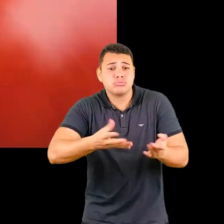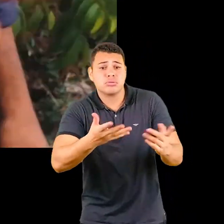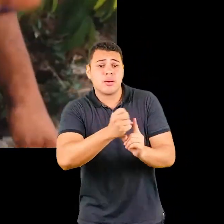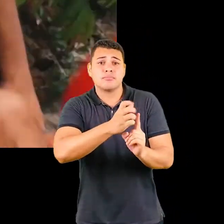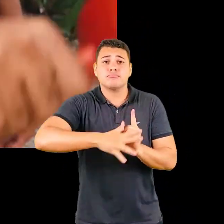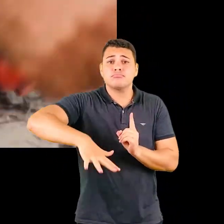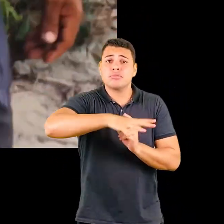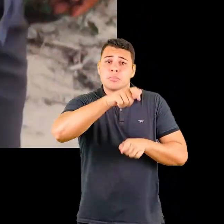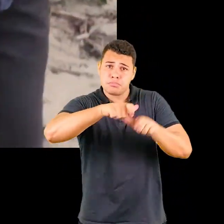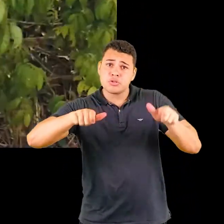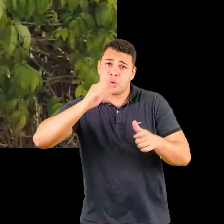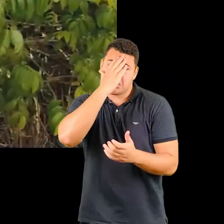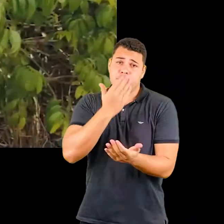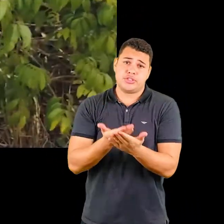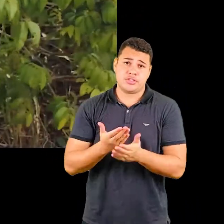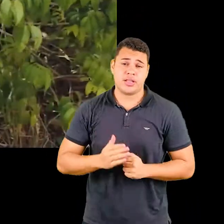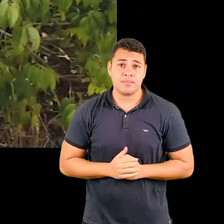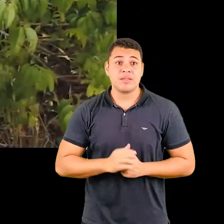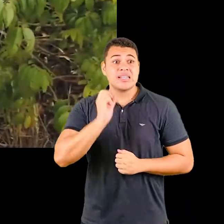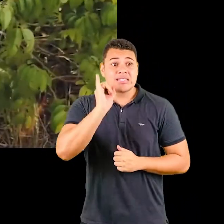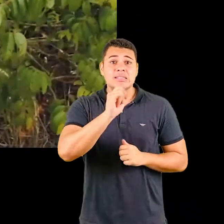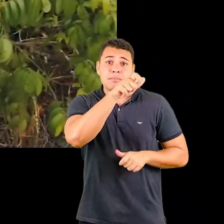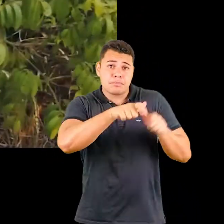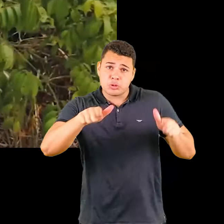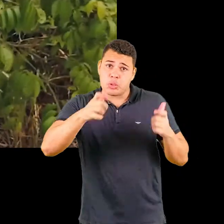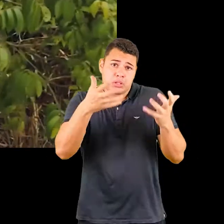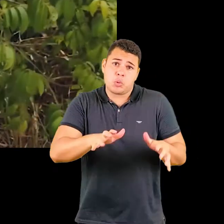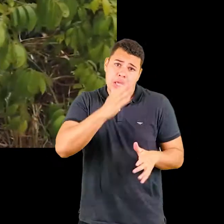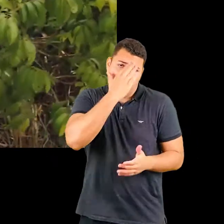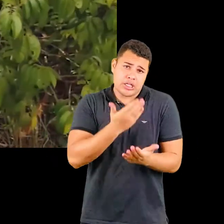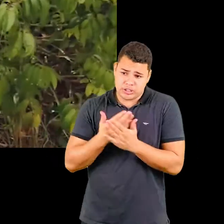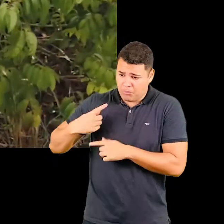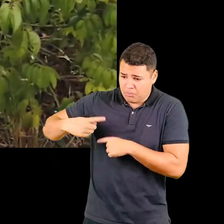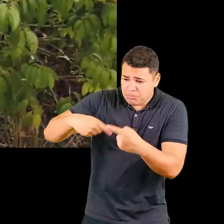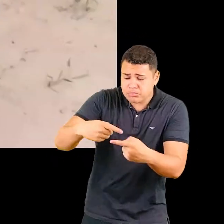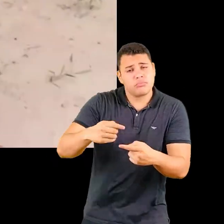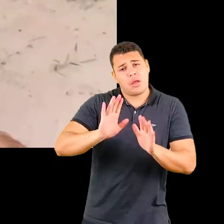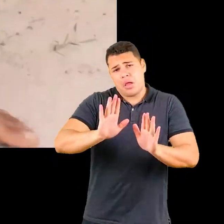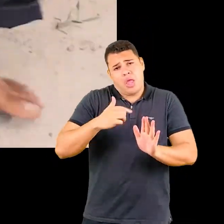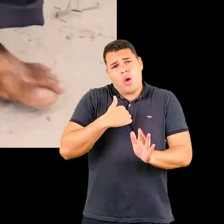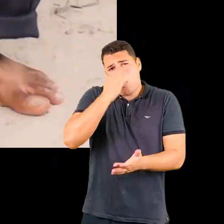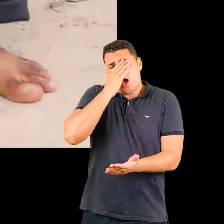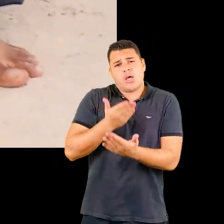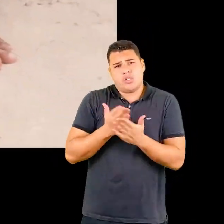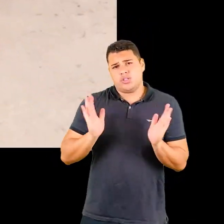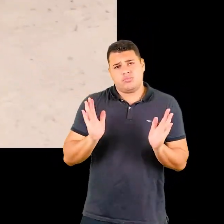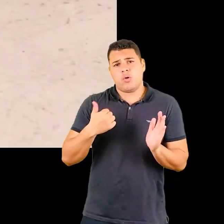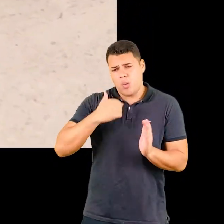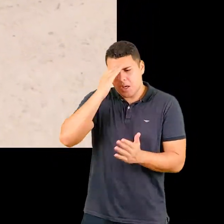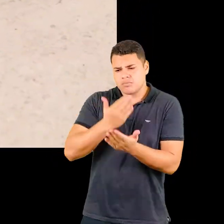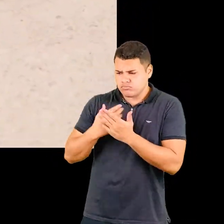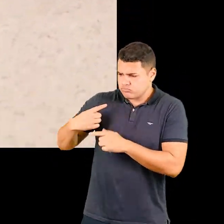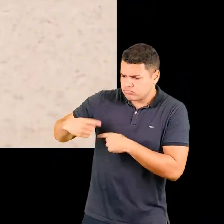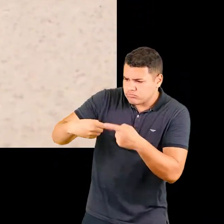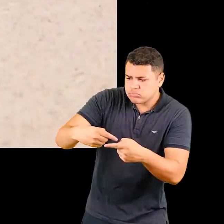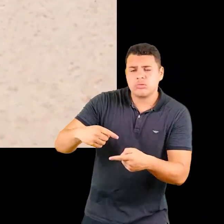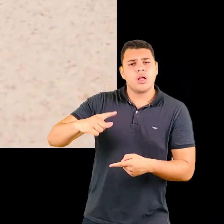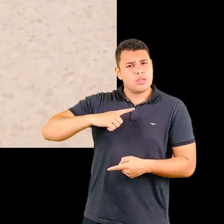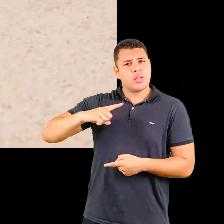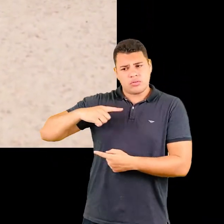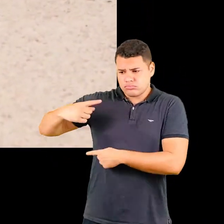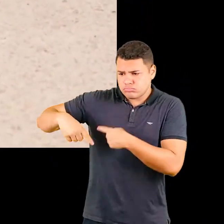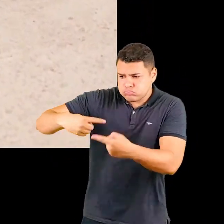E se eles não crerem na ancestralidade, eu creio. Eu creio na ancestralidade. Eu creio nessa